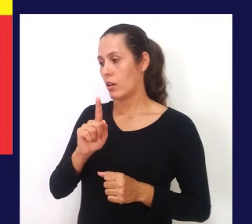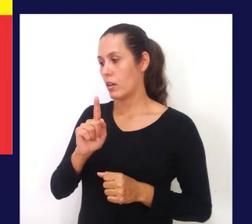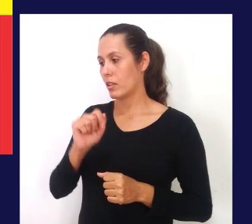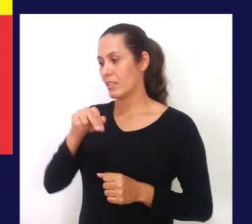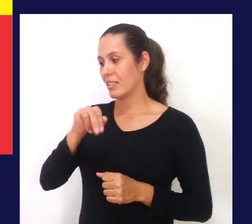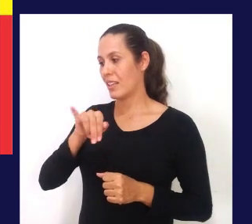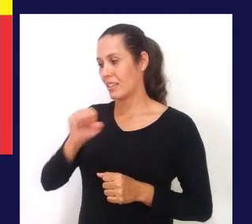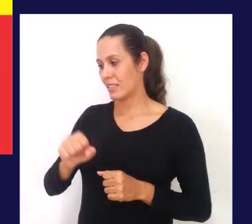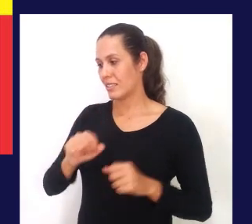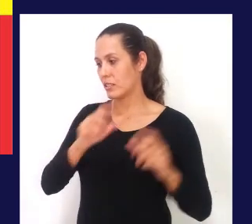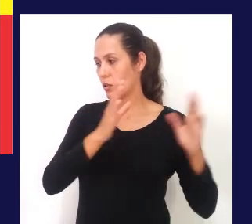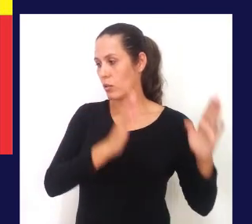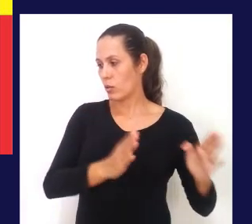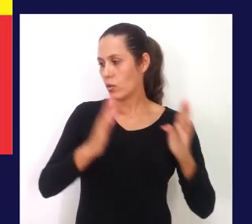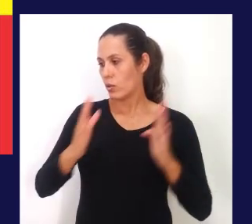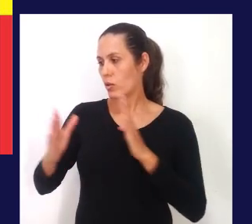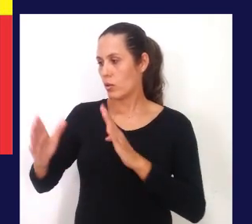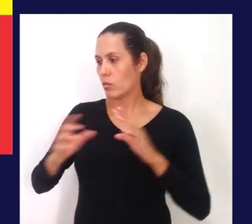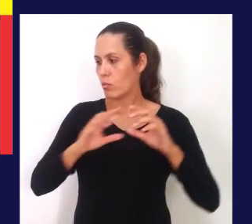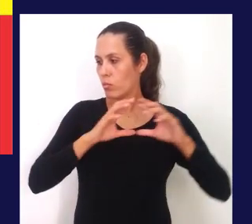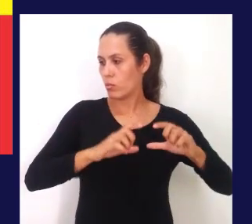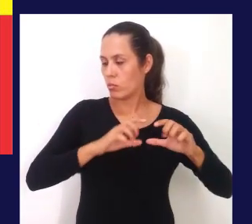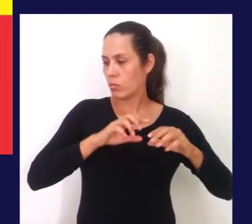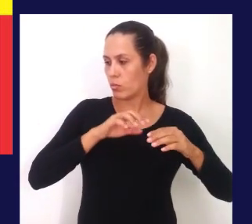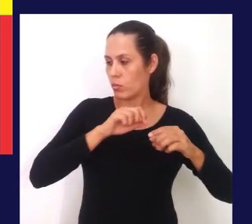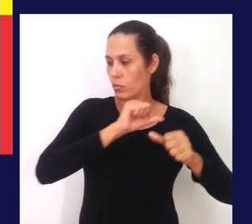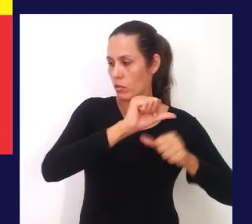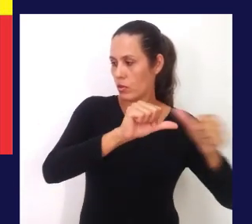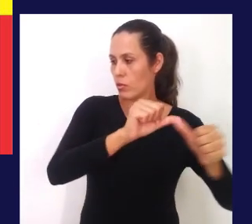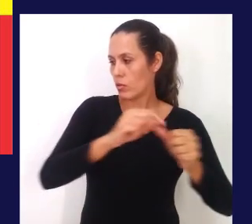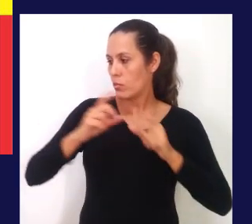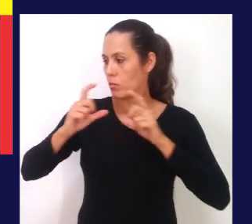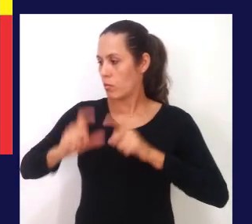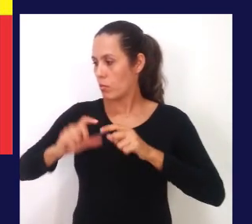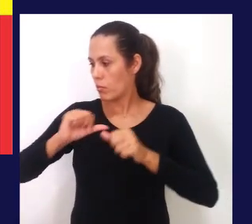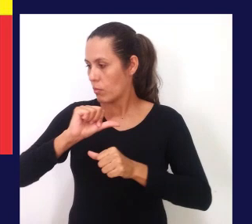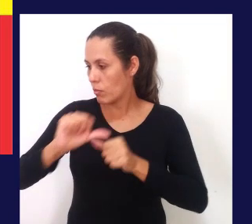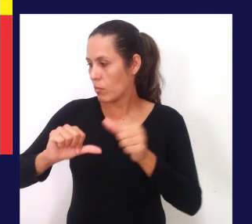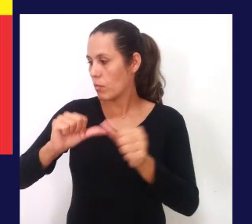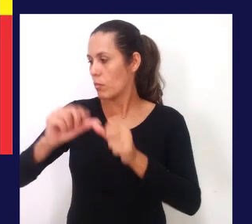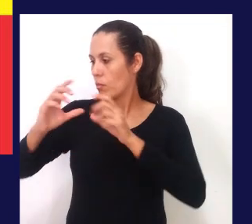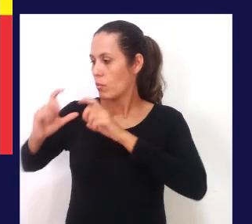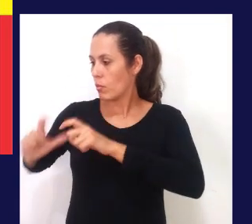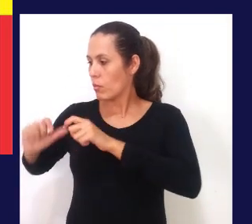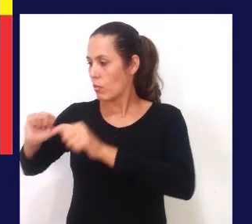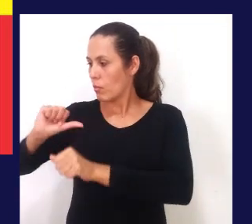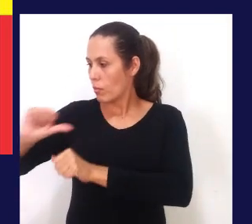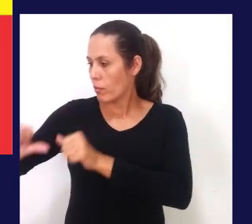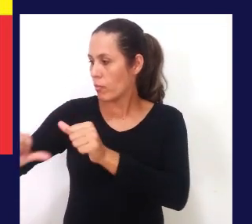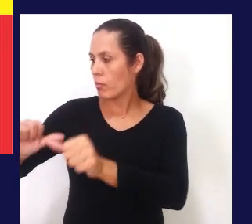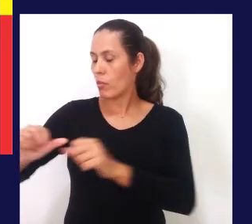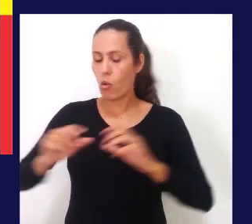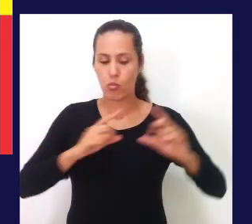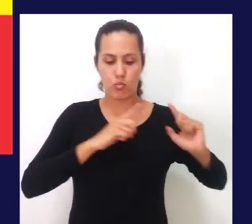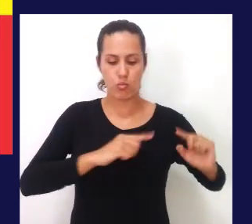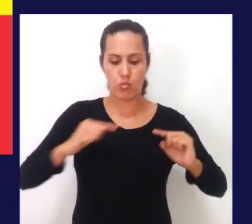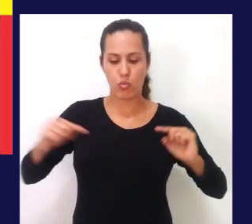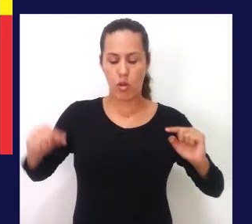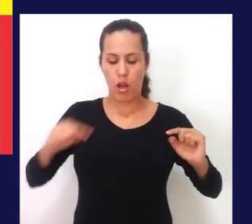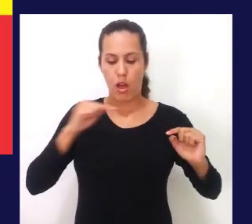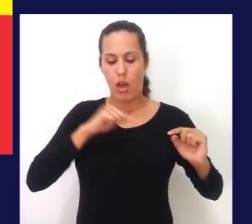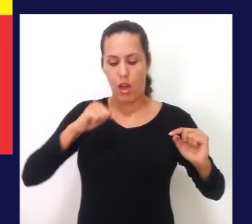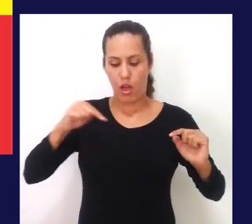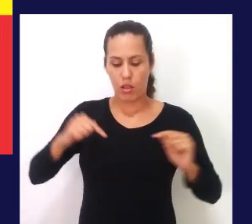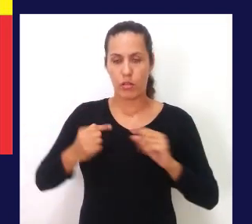ele pode se transformar em gneiss, o arenito em quartzo e o calcário ele pode se